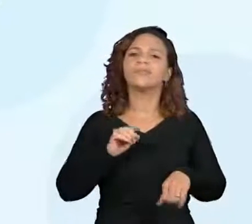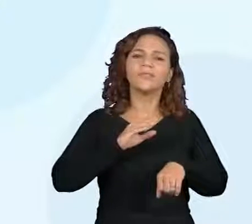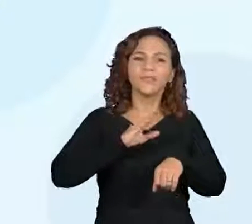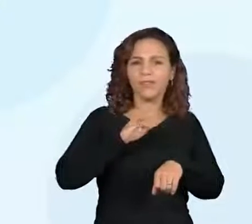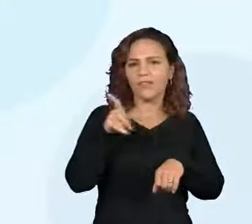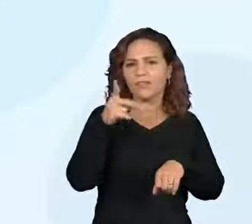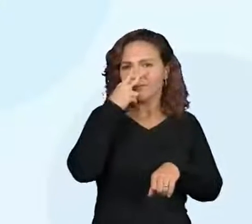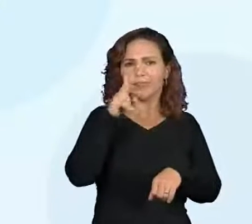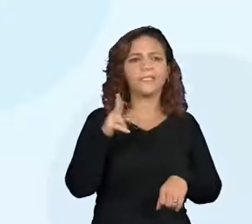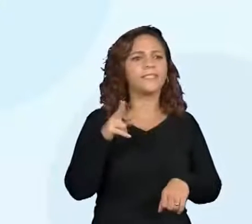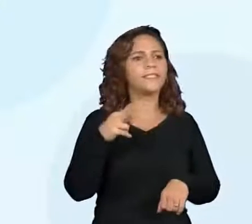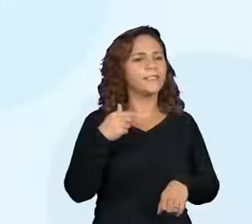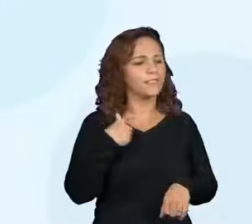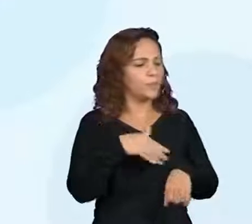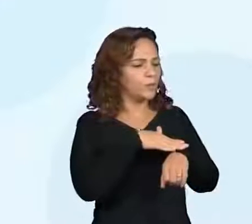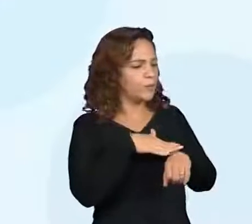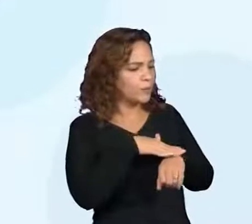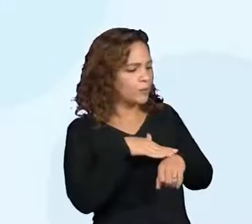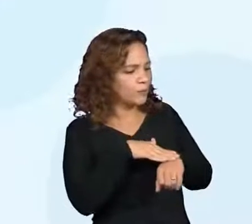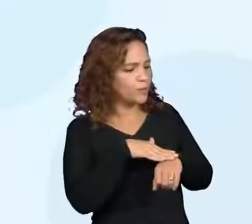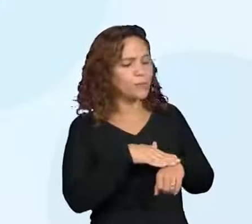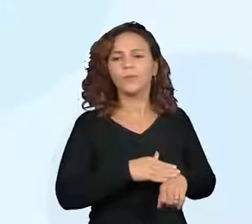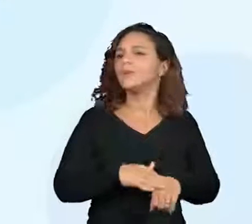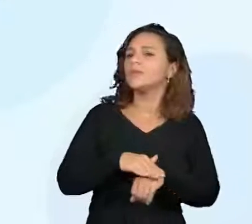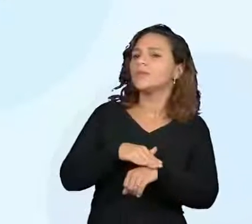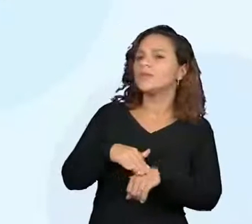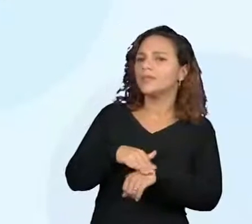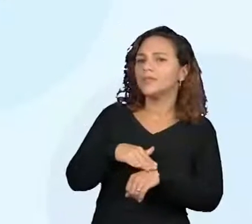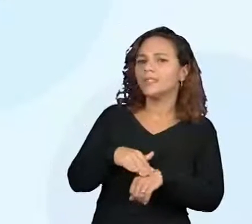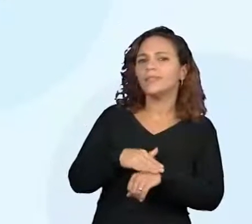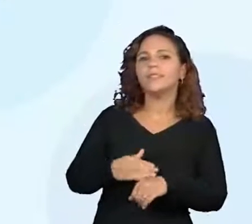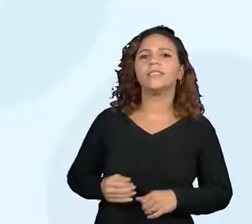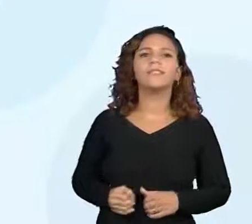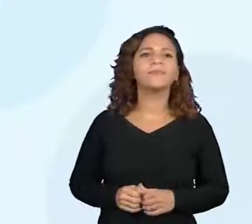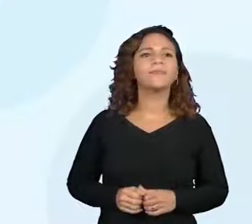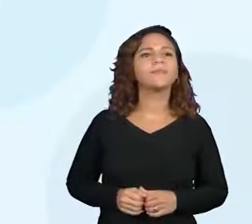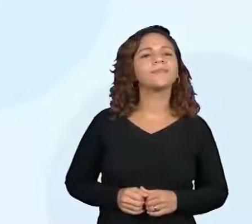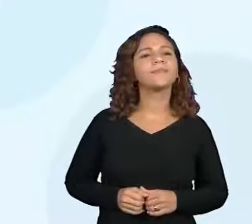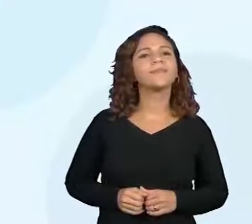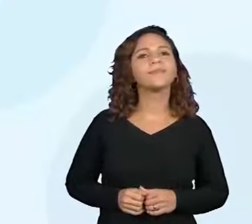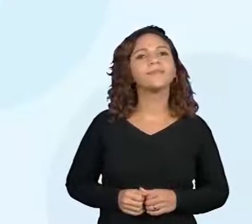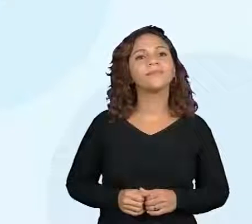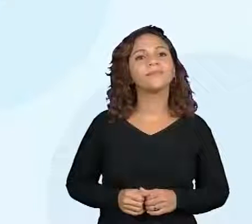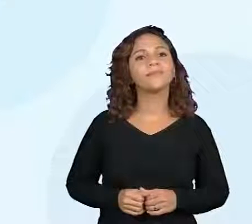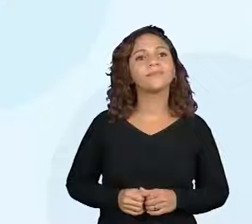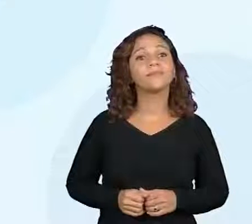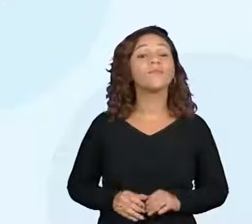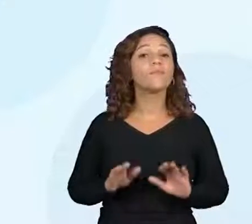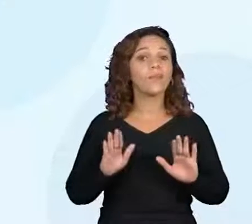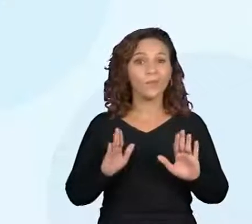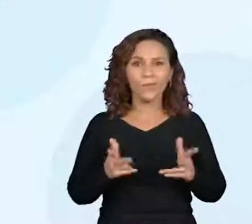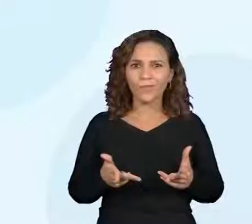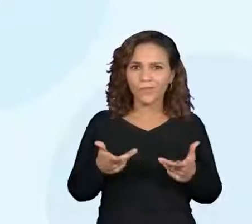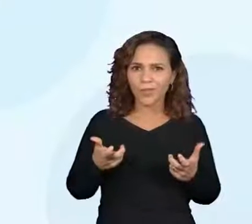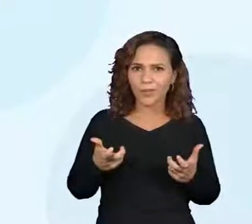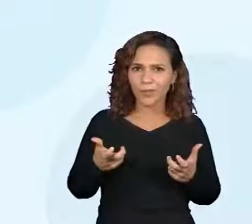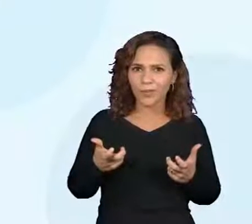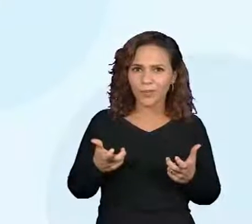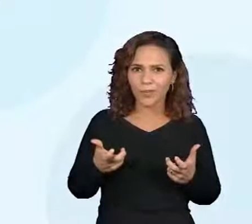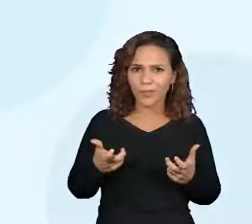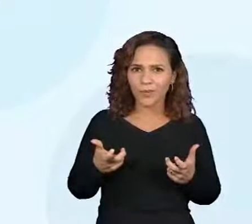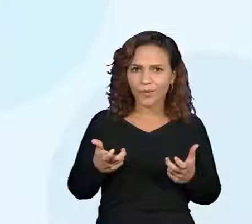maior, mostra aí que é uma obrigação, que é uma necessidade. Mas percebem aqui, pessoal, que a gente